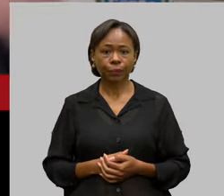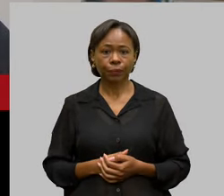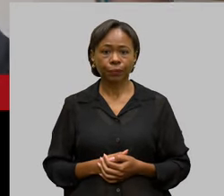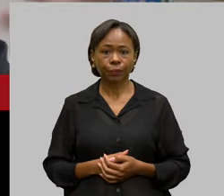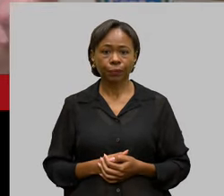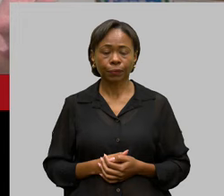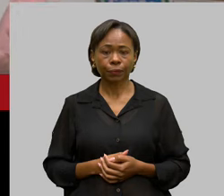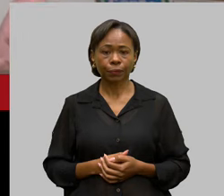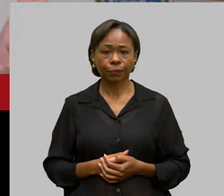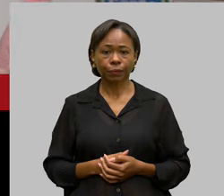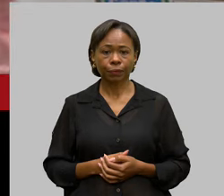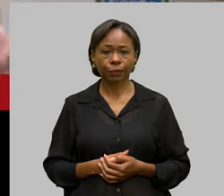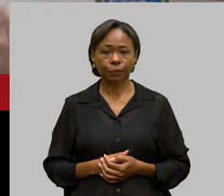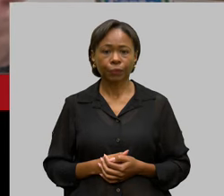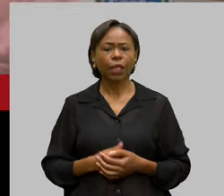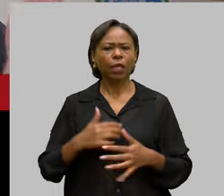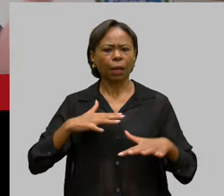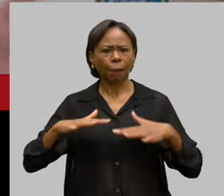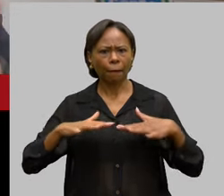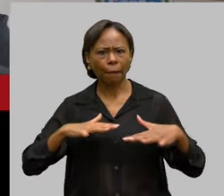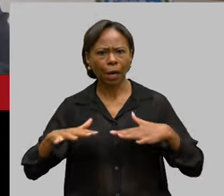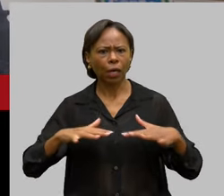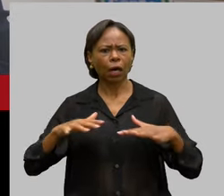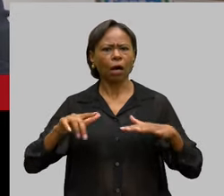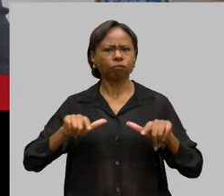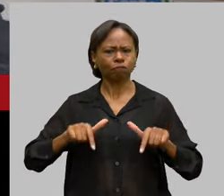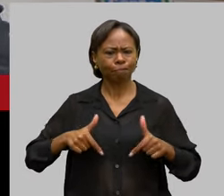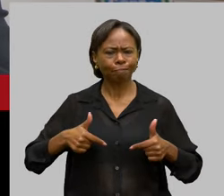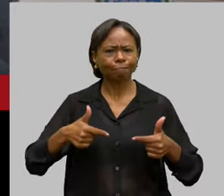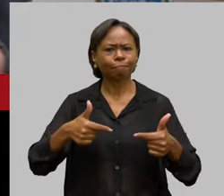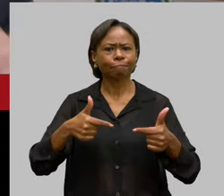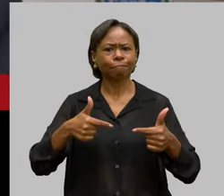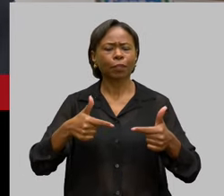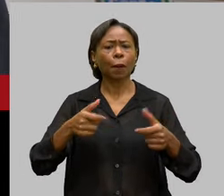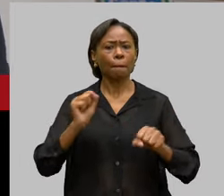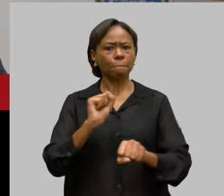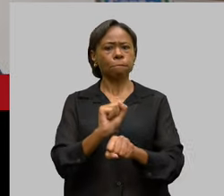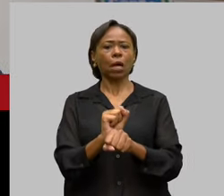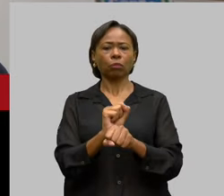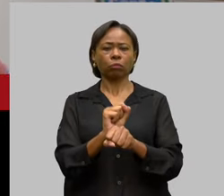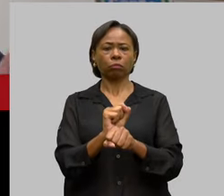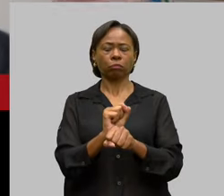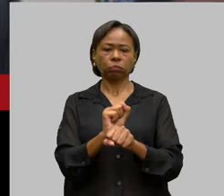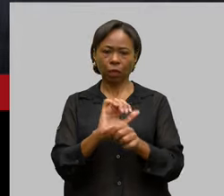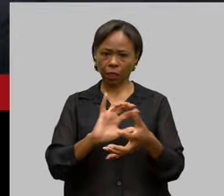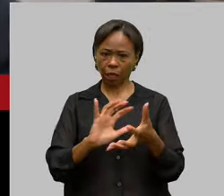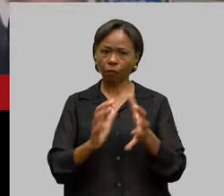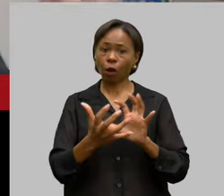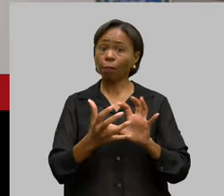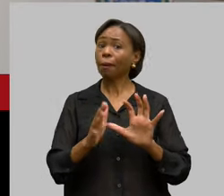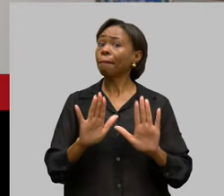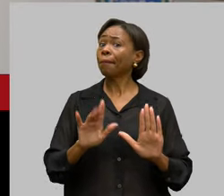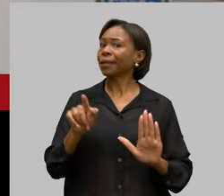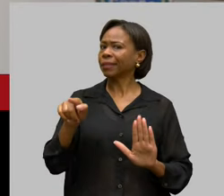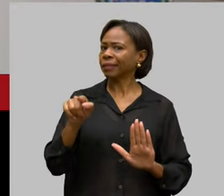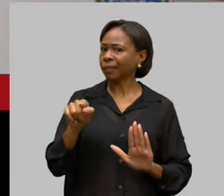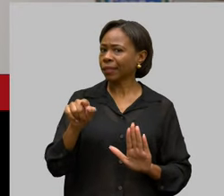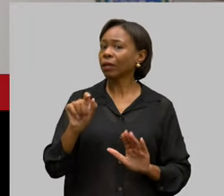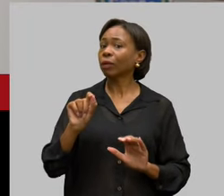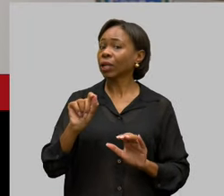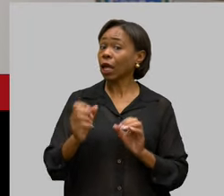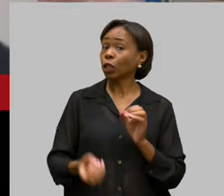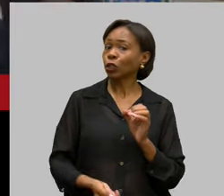em função da mobilização conseguiu freá-lo naquele momento né mas ele sacou uma reforma